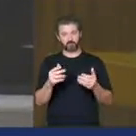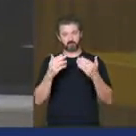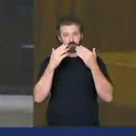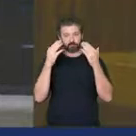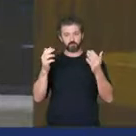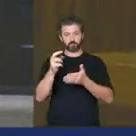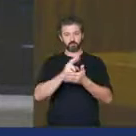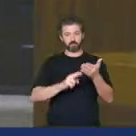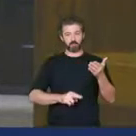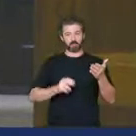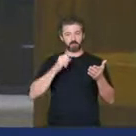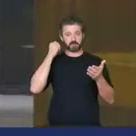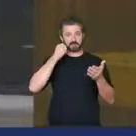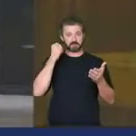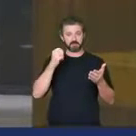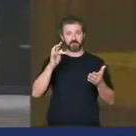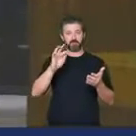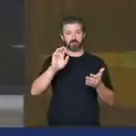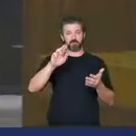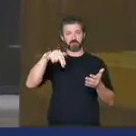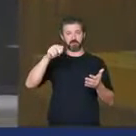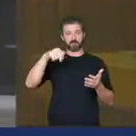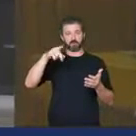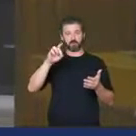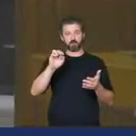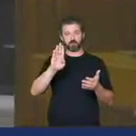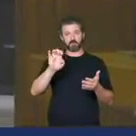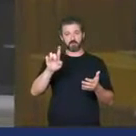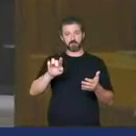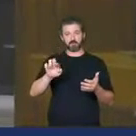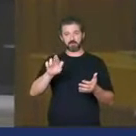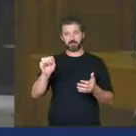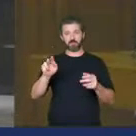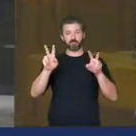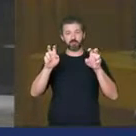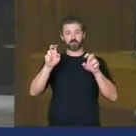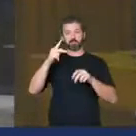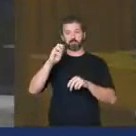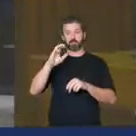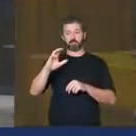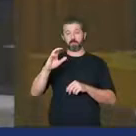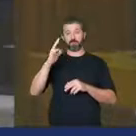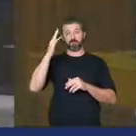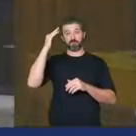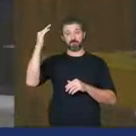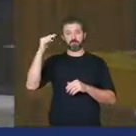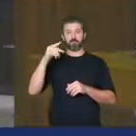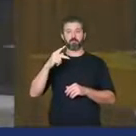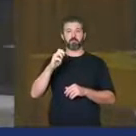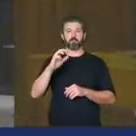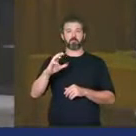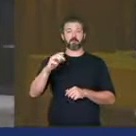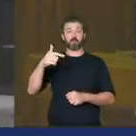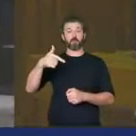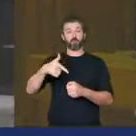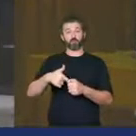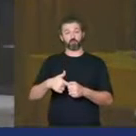relatório do senador Fernando Bezerra sobre a famosa PEC, que seria a PEC dos